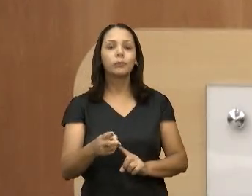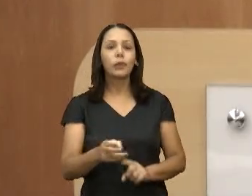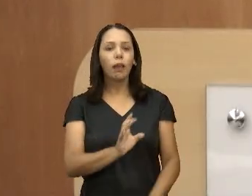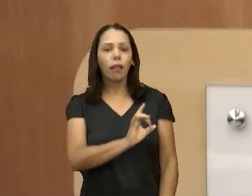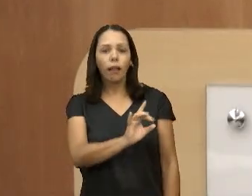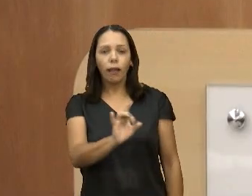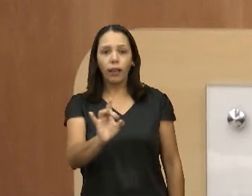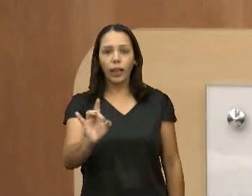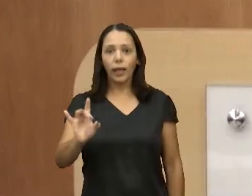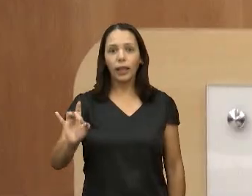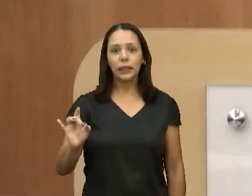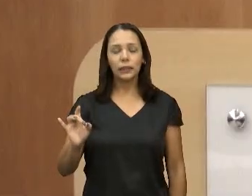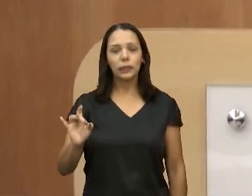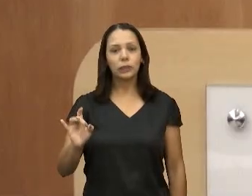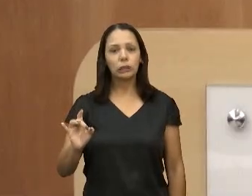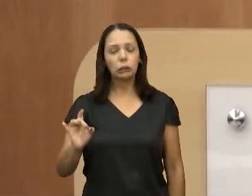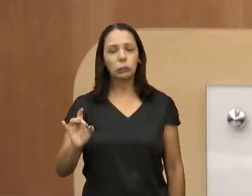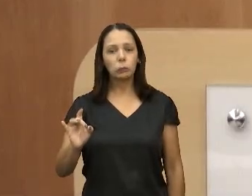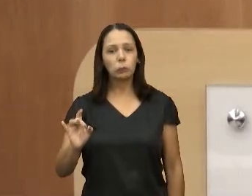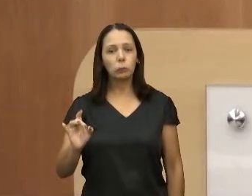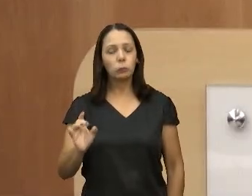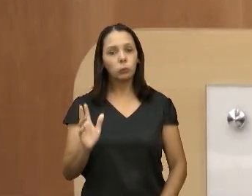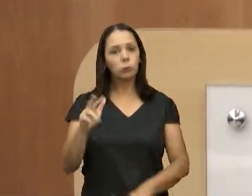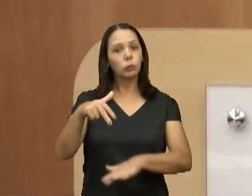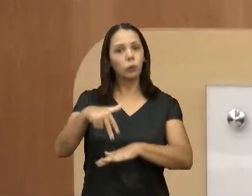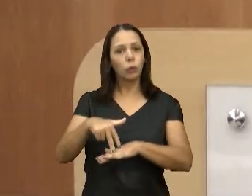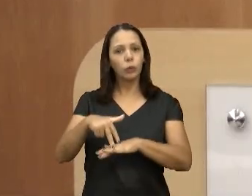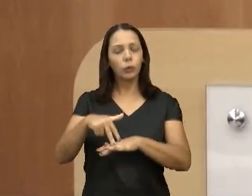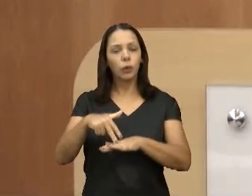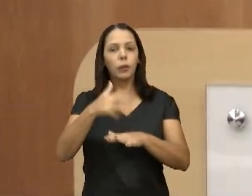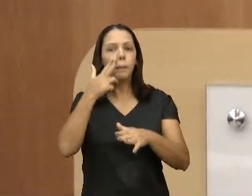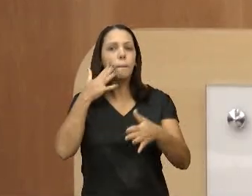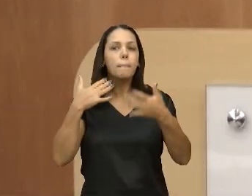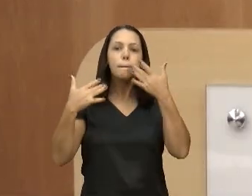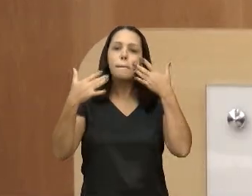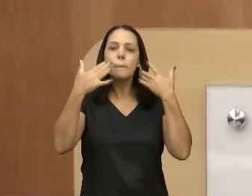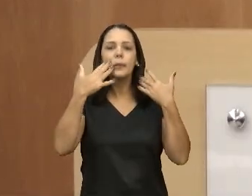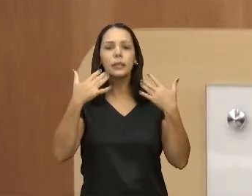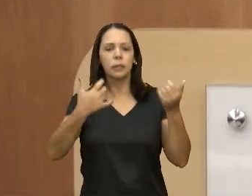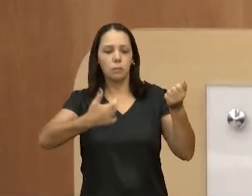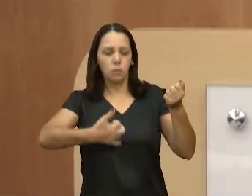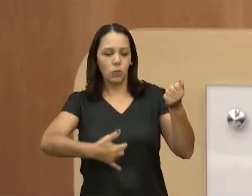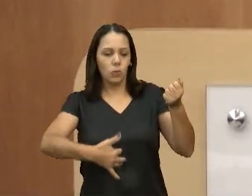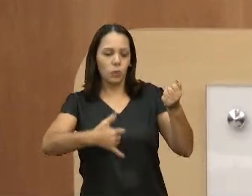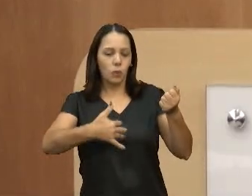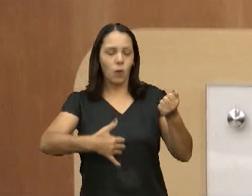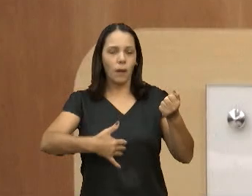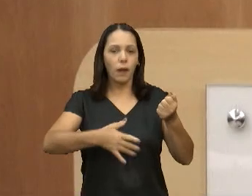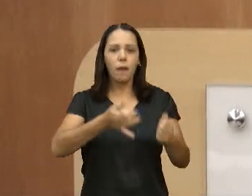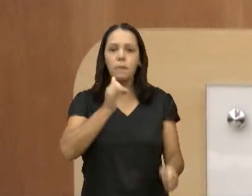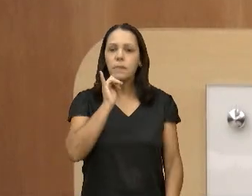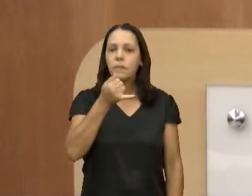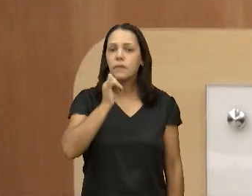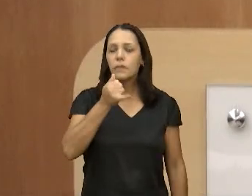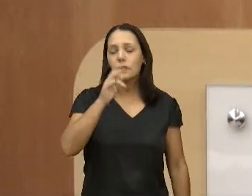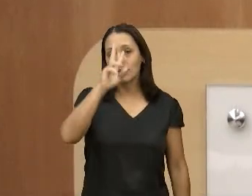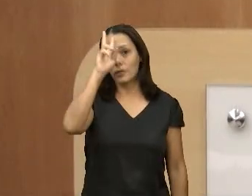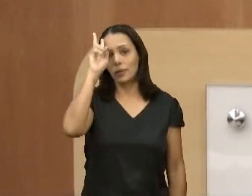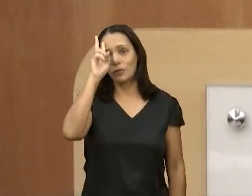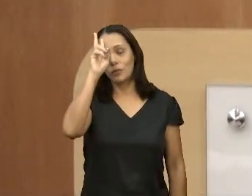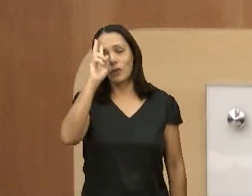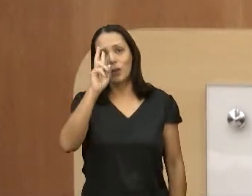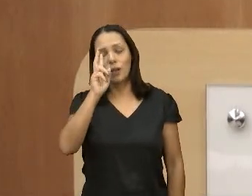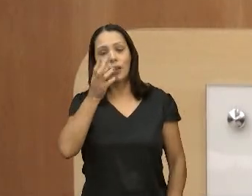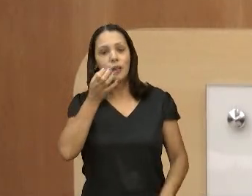cada artista que sobe num palco, que pinta o rosto, toca uma música, conta uma história,